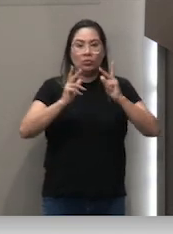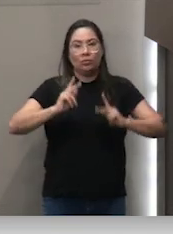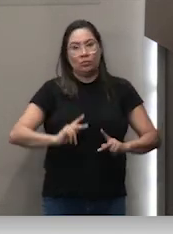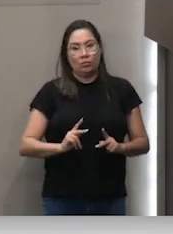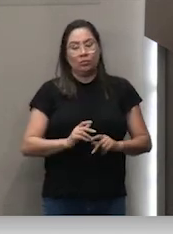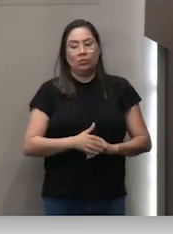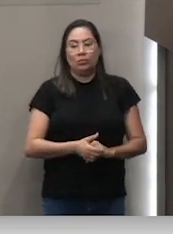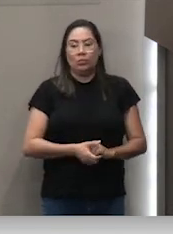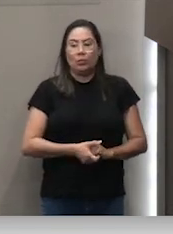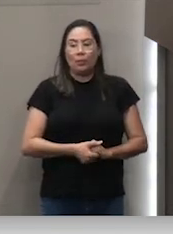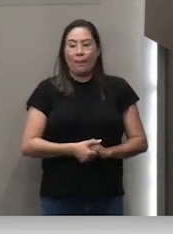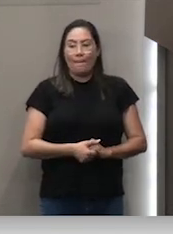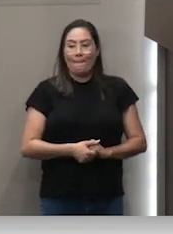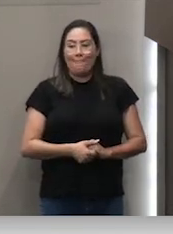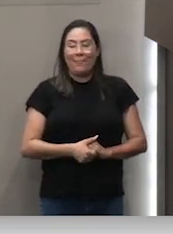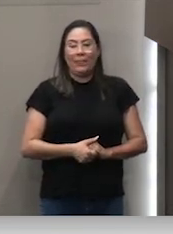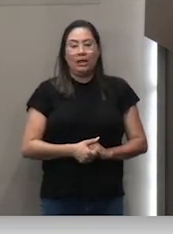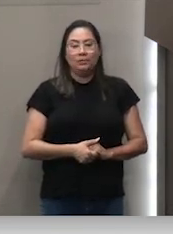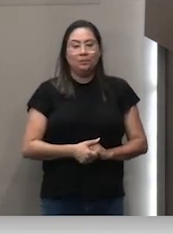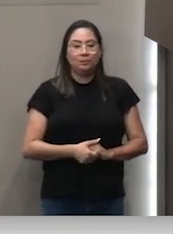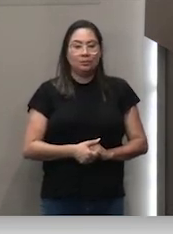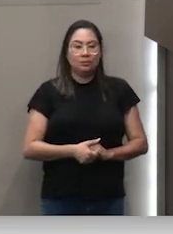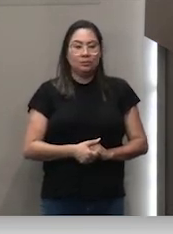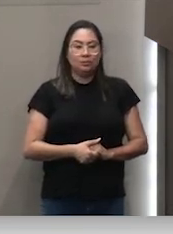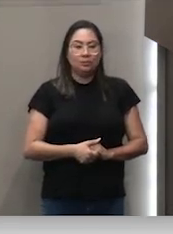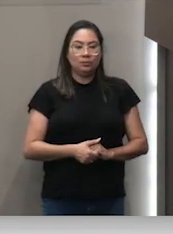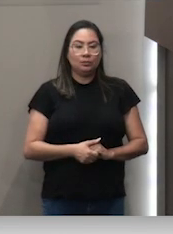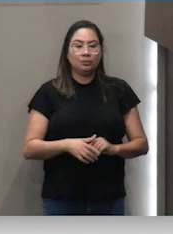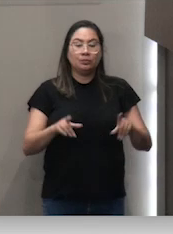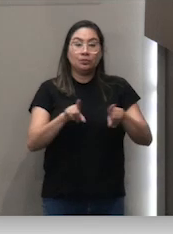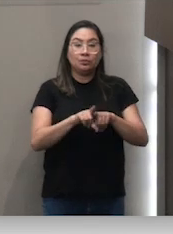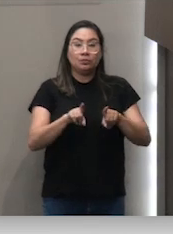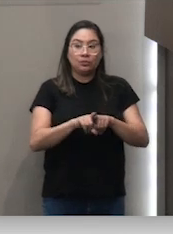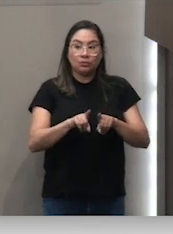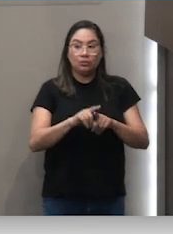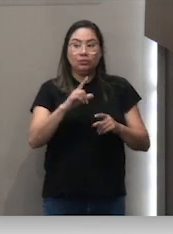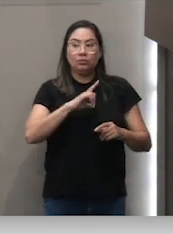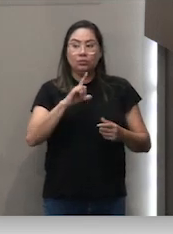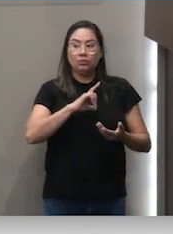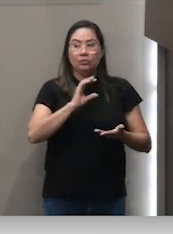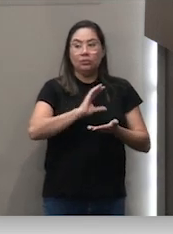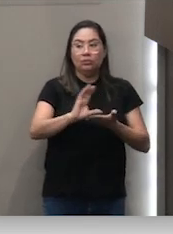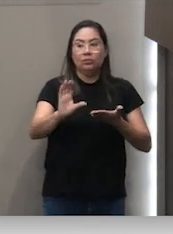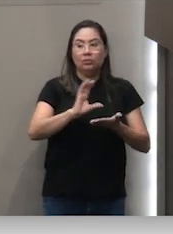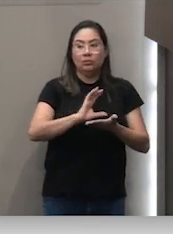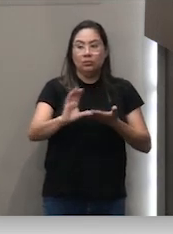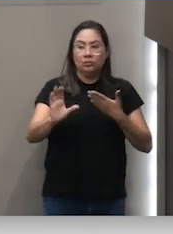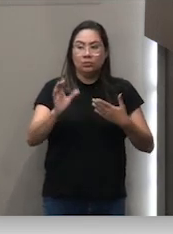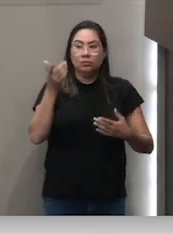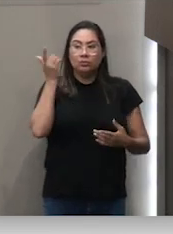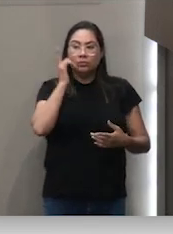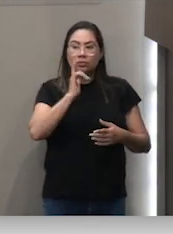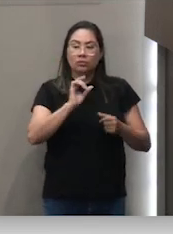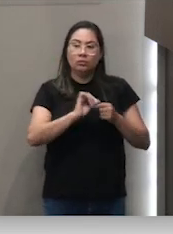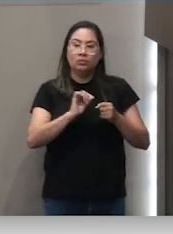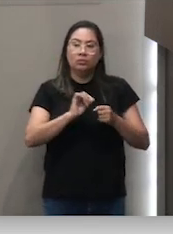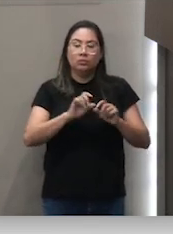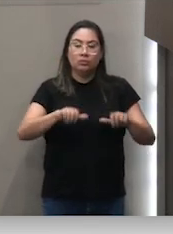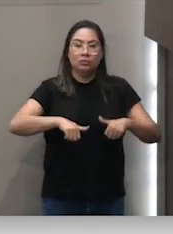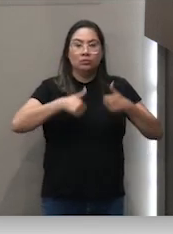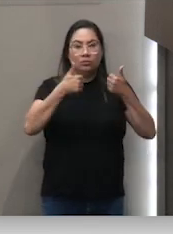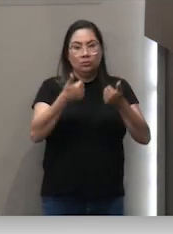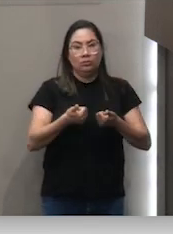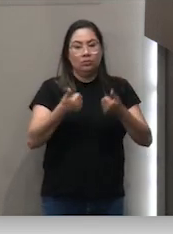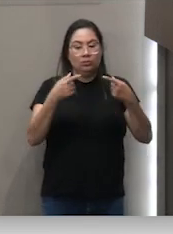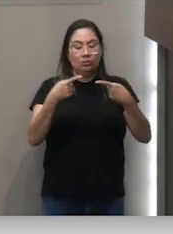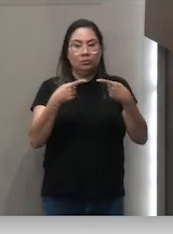dar errado. Ainda dentro das emendas impositivas, temos a destinação de recursos para a realização, então, de melhorias na